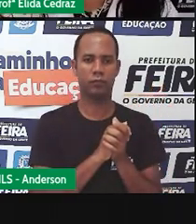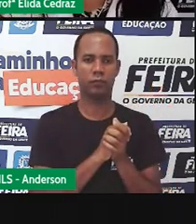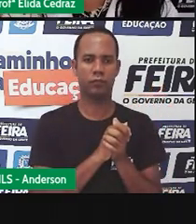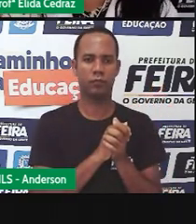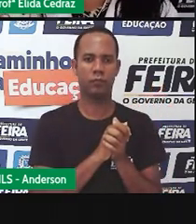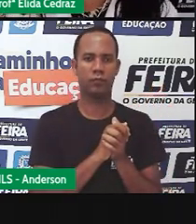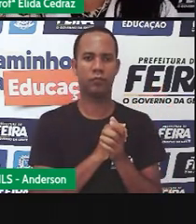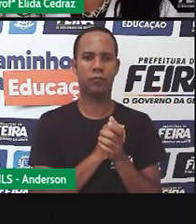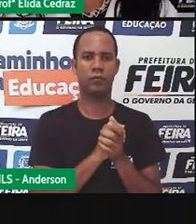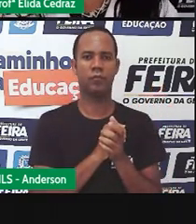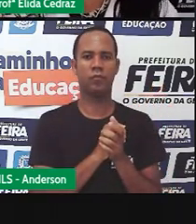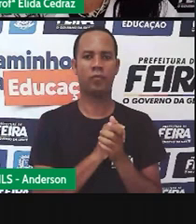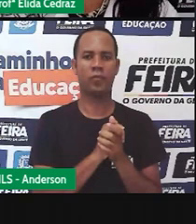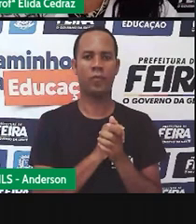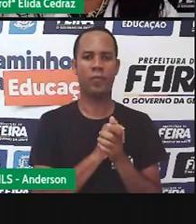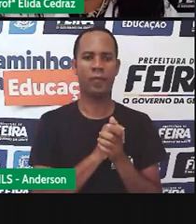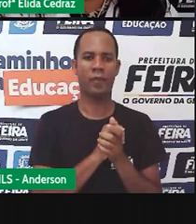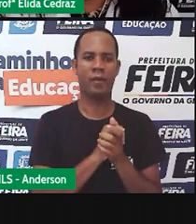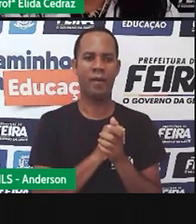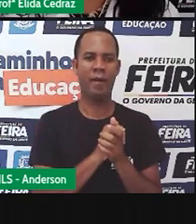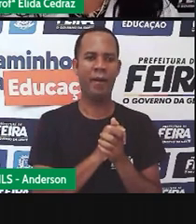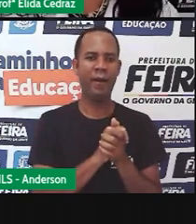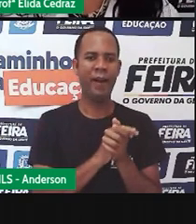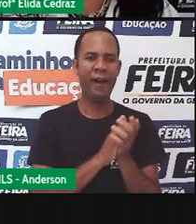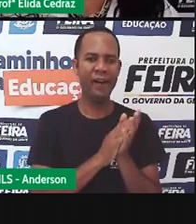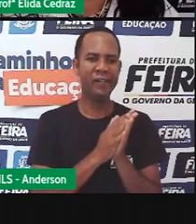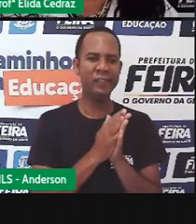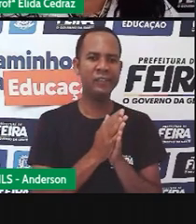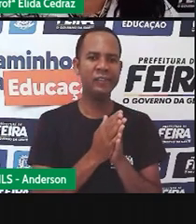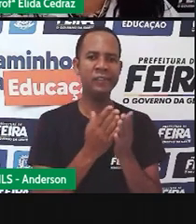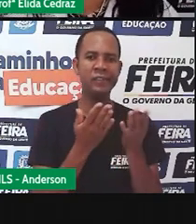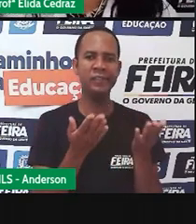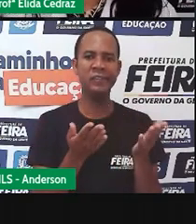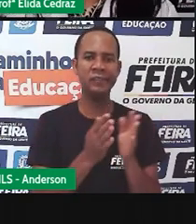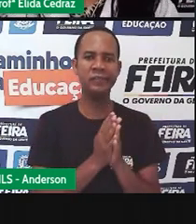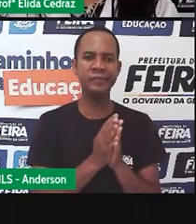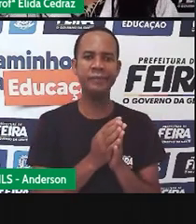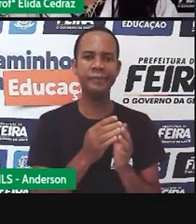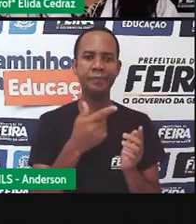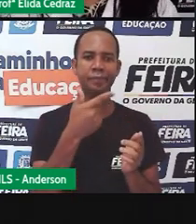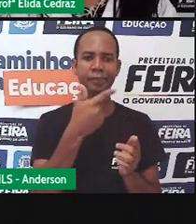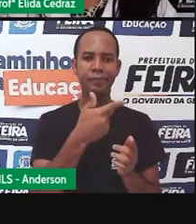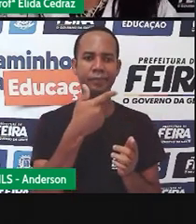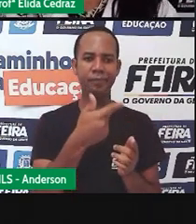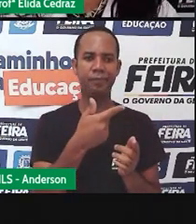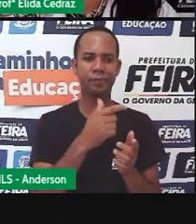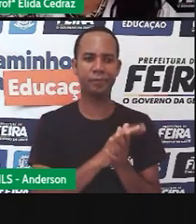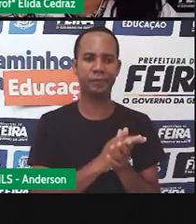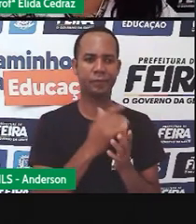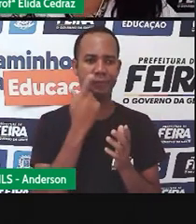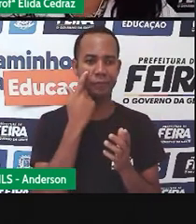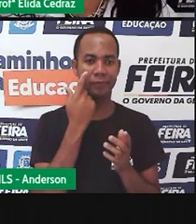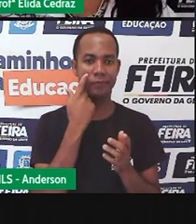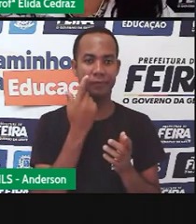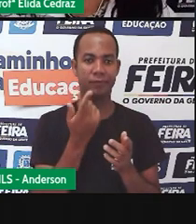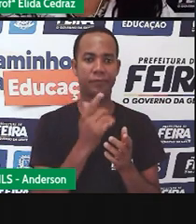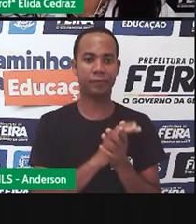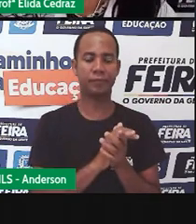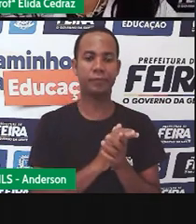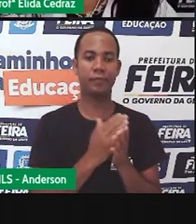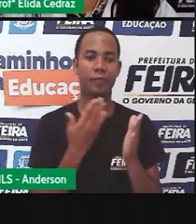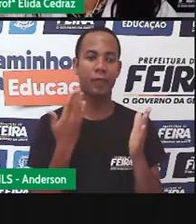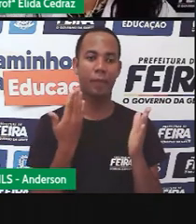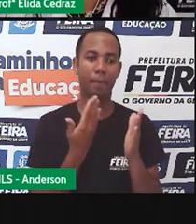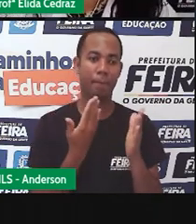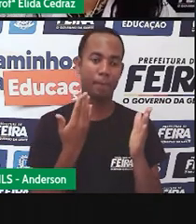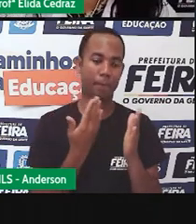o último dia do mês. E o mês de junho é o dia 30. E hoje são 22, já estamos